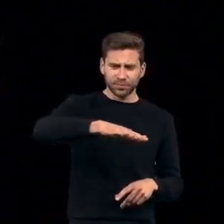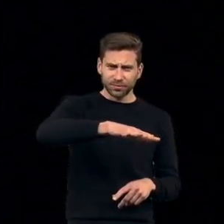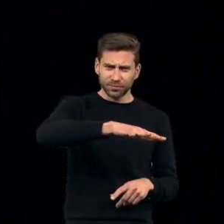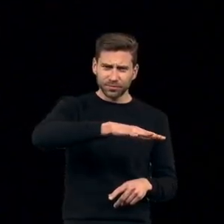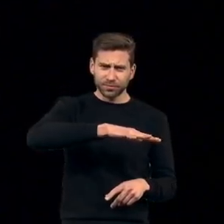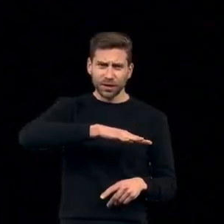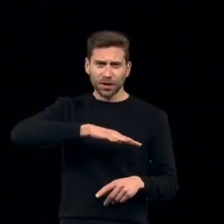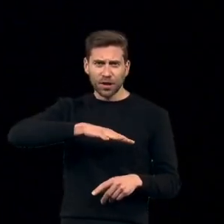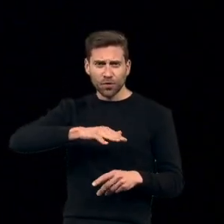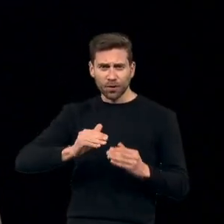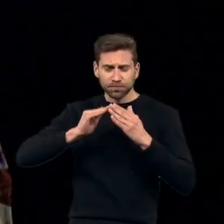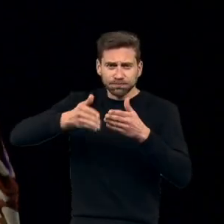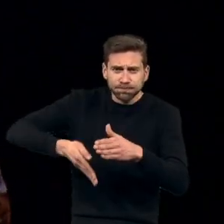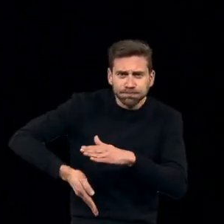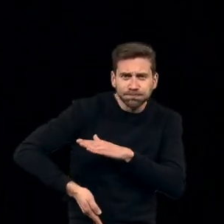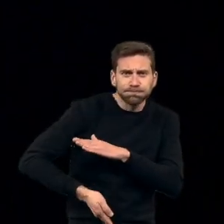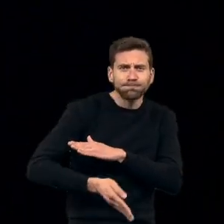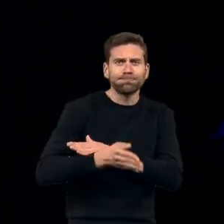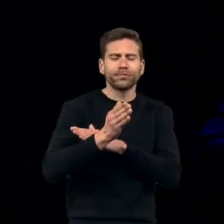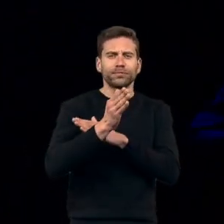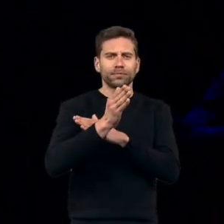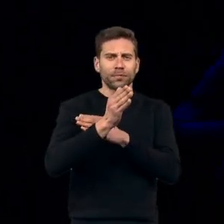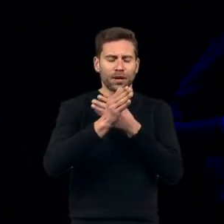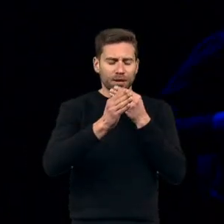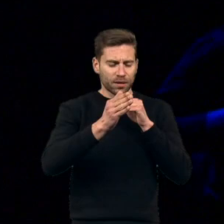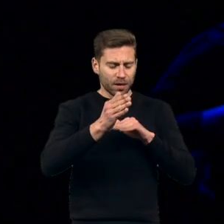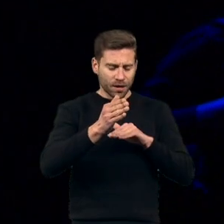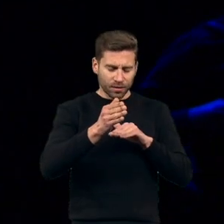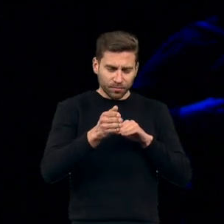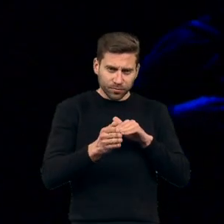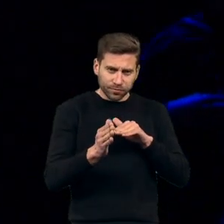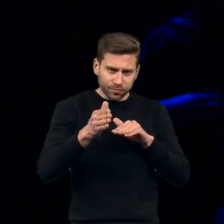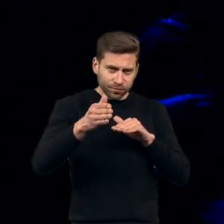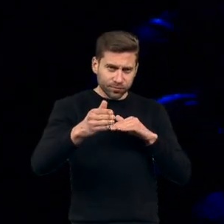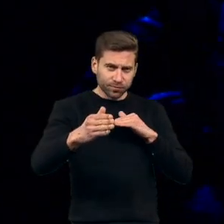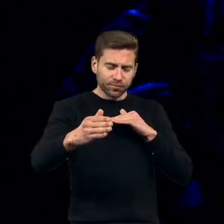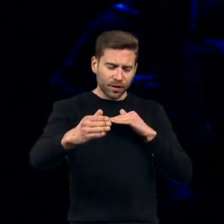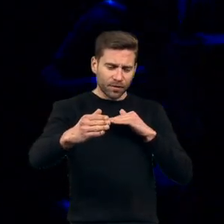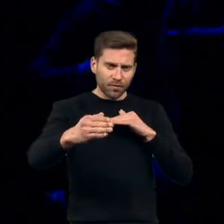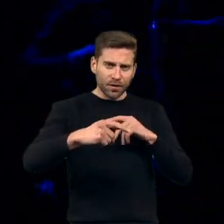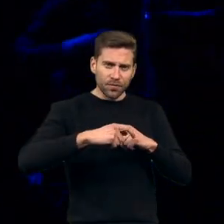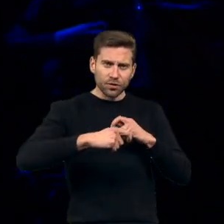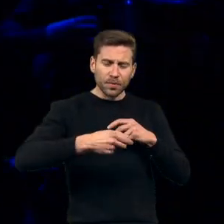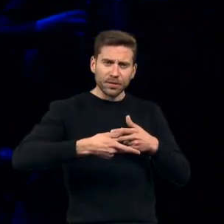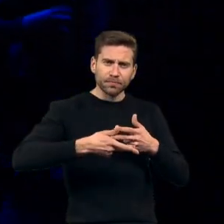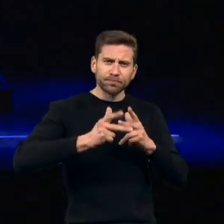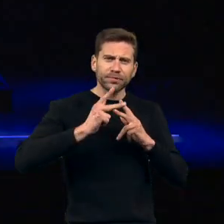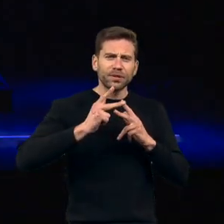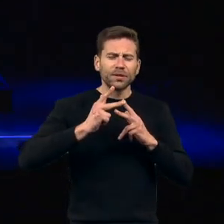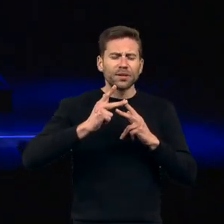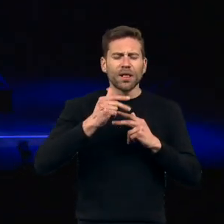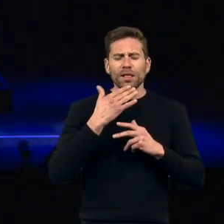E quando o navio larga do cais, repara de repente que se abriu um espaço entre o cais e o navio, vem, não sei porquê,